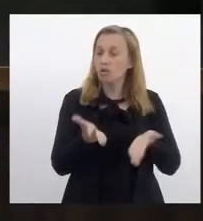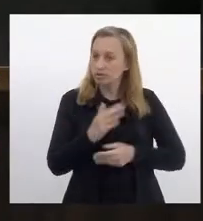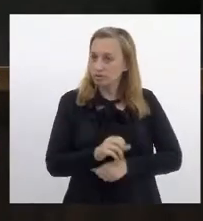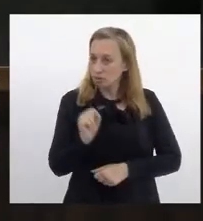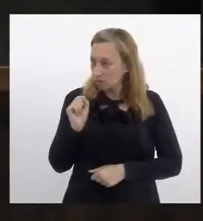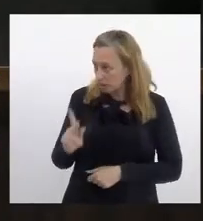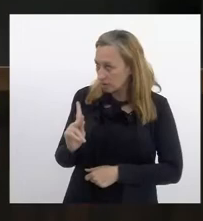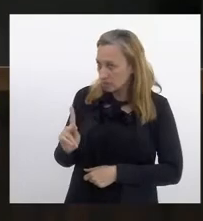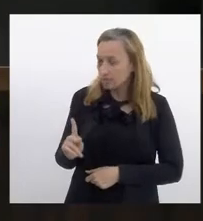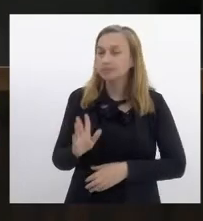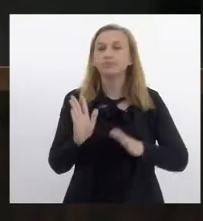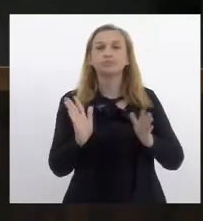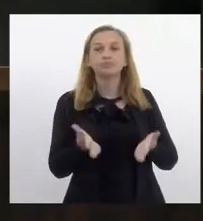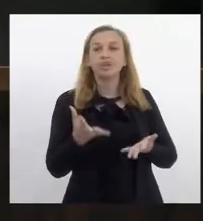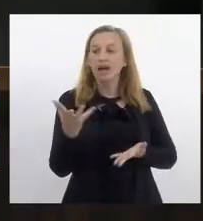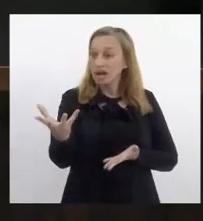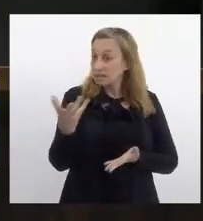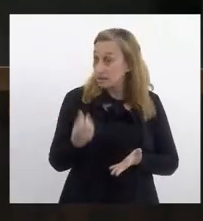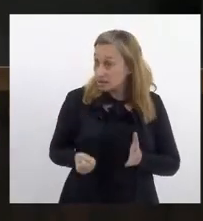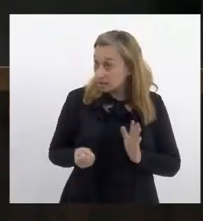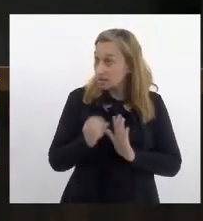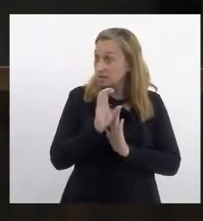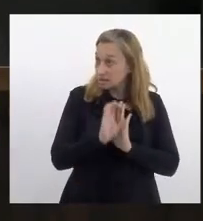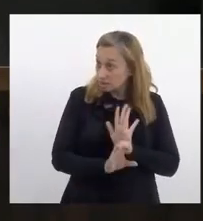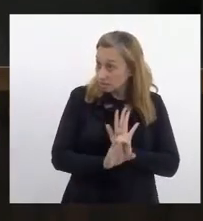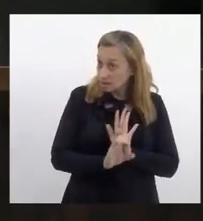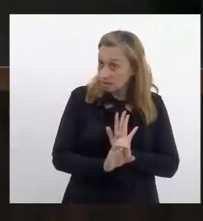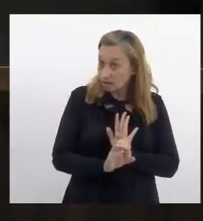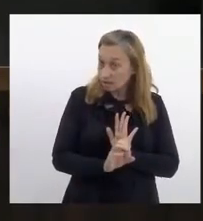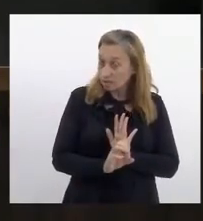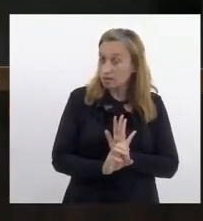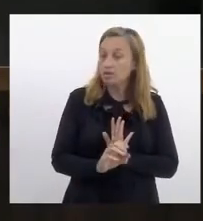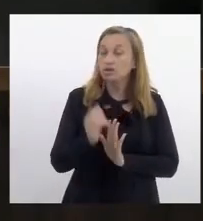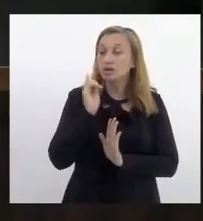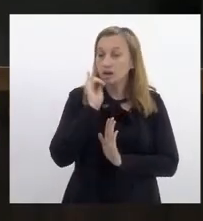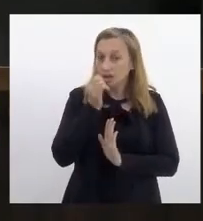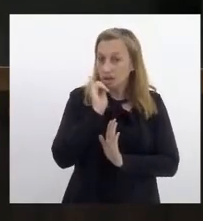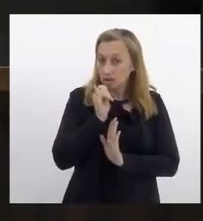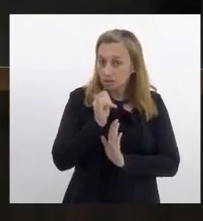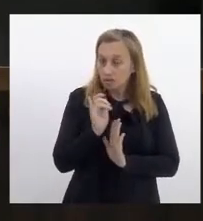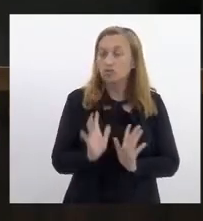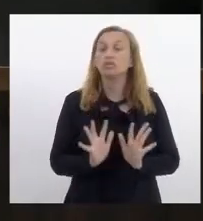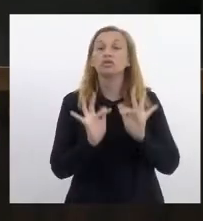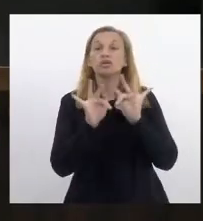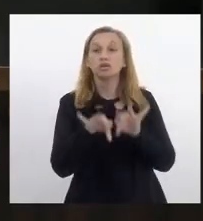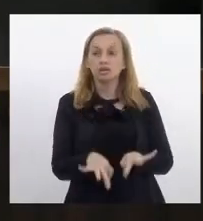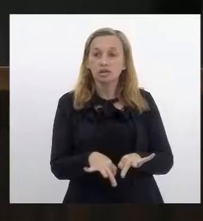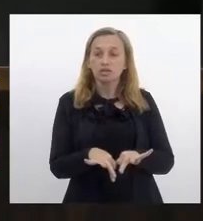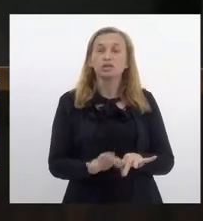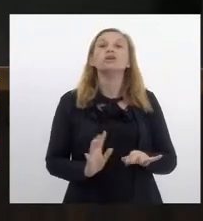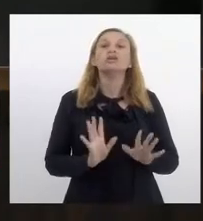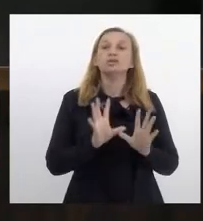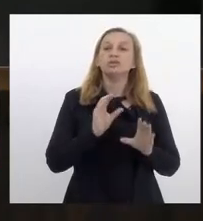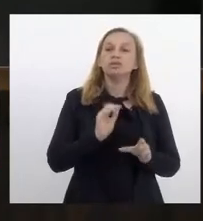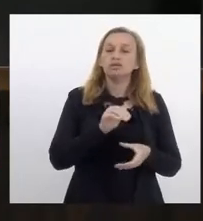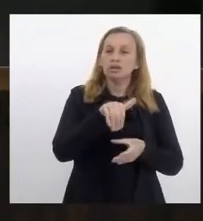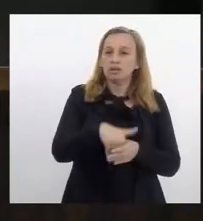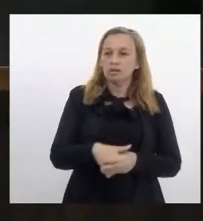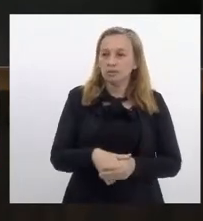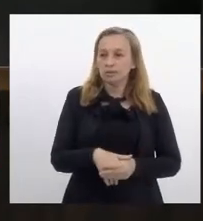Tá certo? Pelo contrário. Acata com emendas, aliás, Vossa Excelência será o relator, o relator final. Quando votarmos o